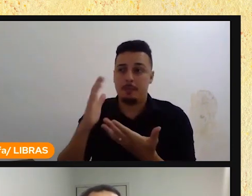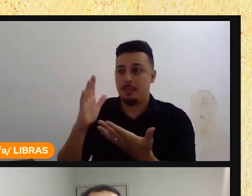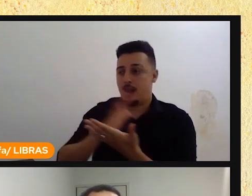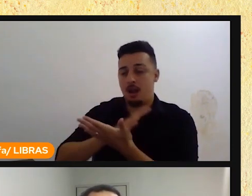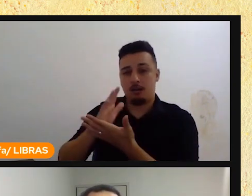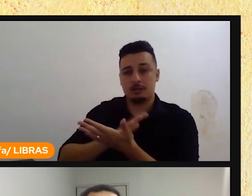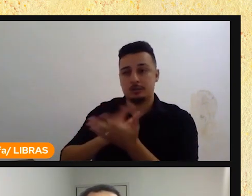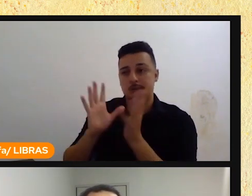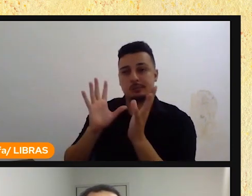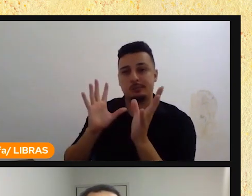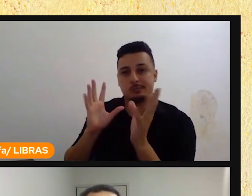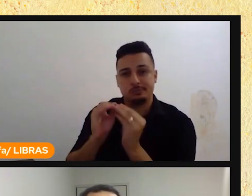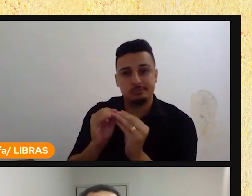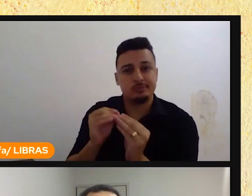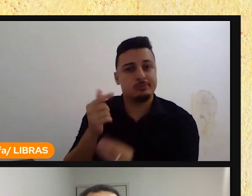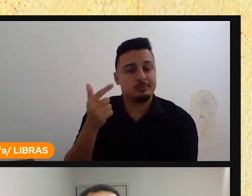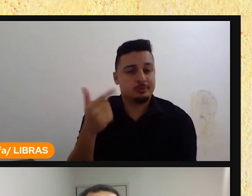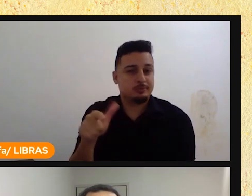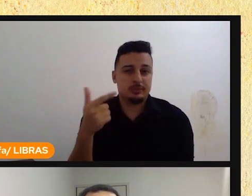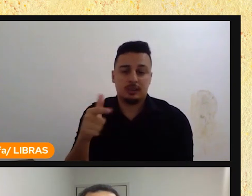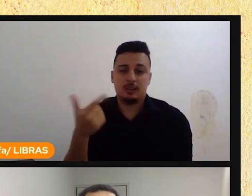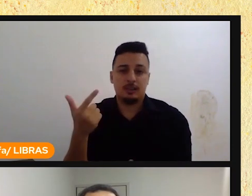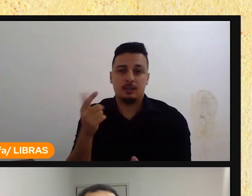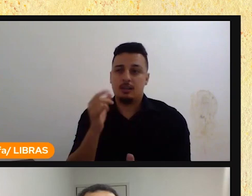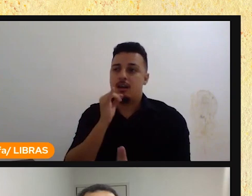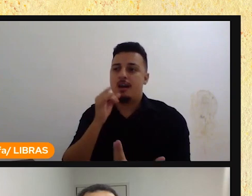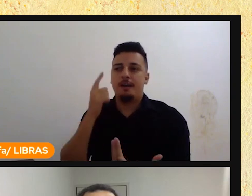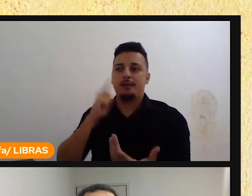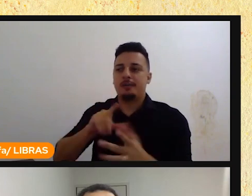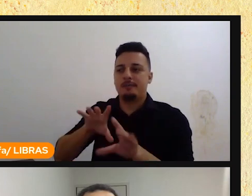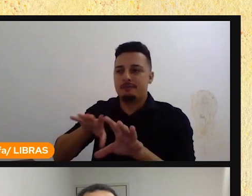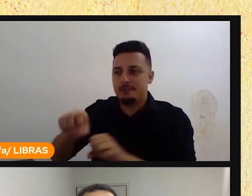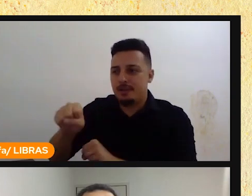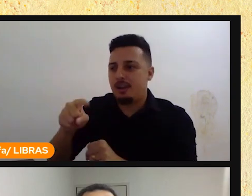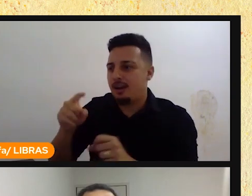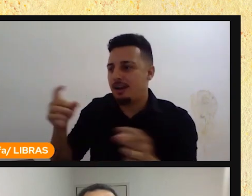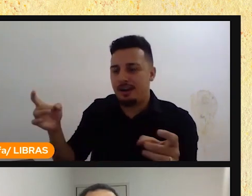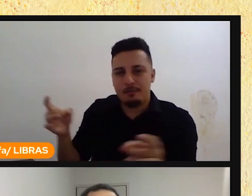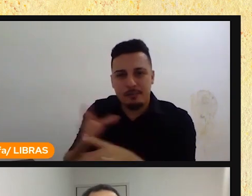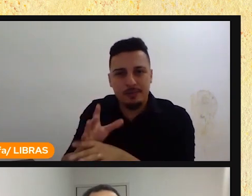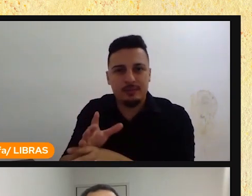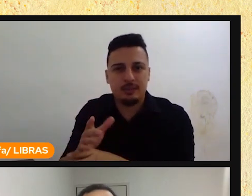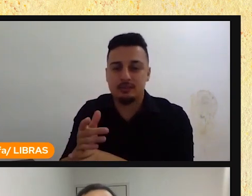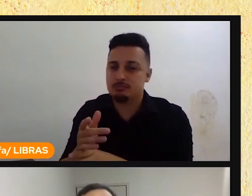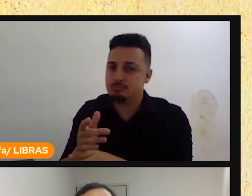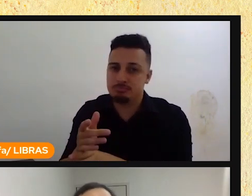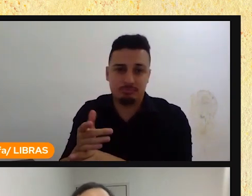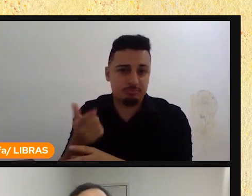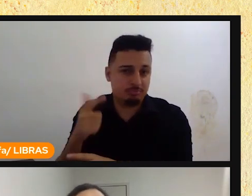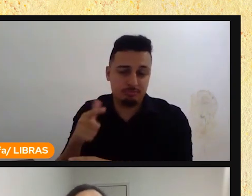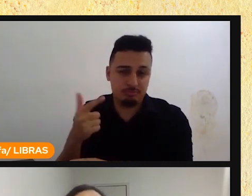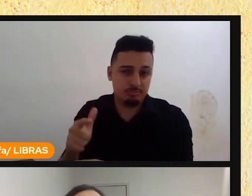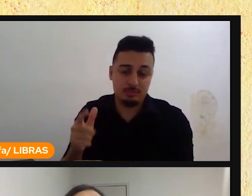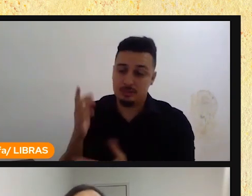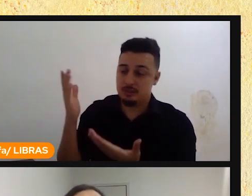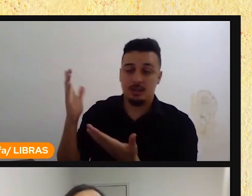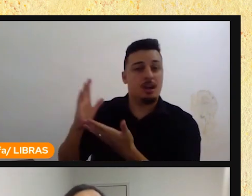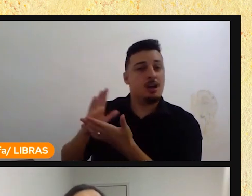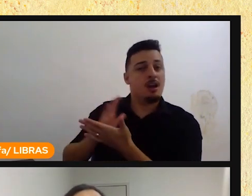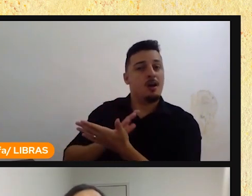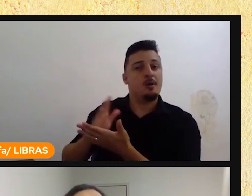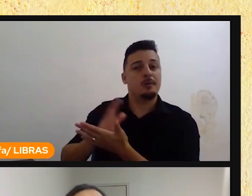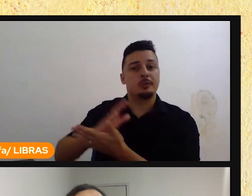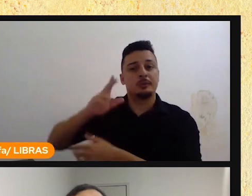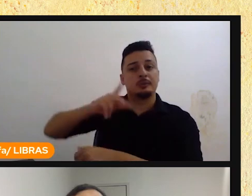concluídos. A gente vê, por exemplo, países como Portugal, que são grandes referências no cinema de